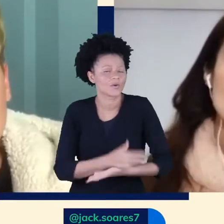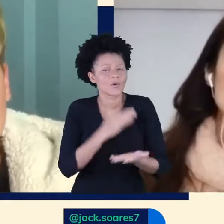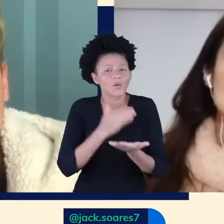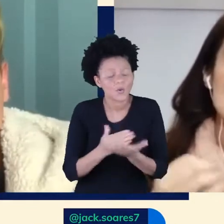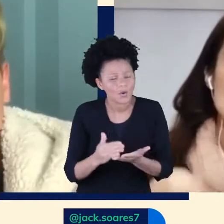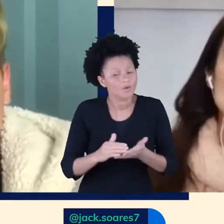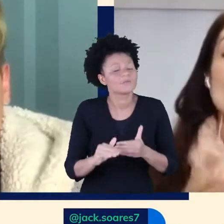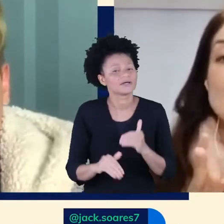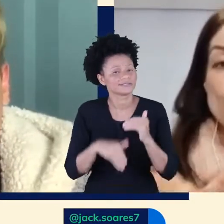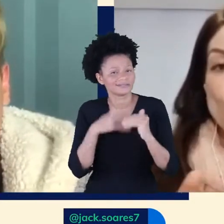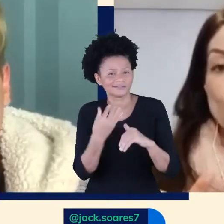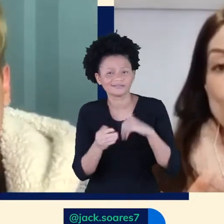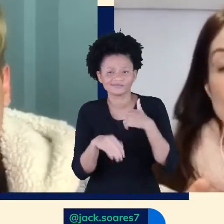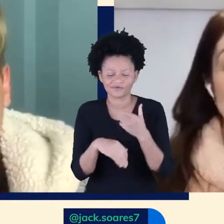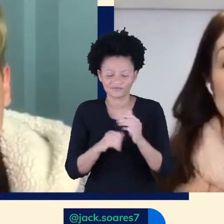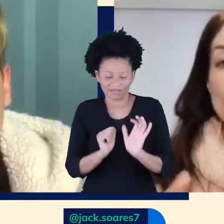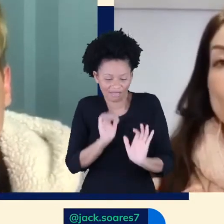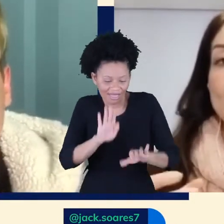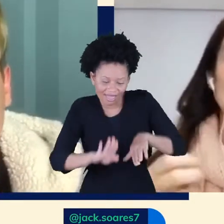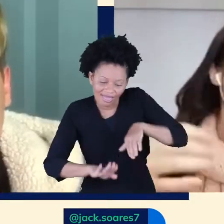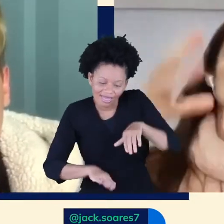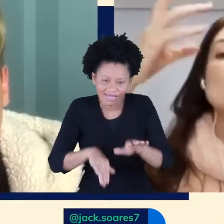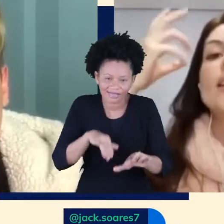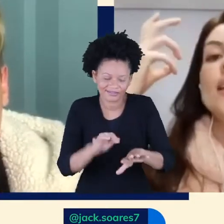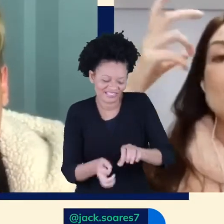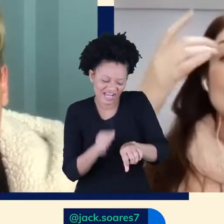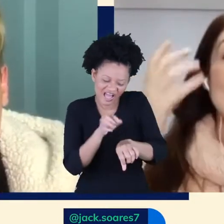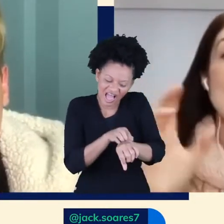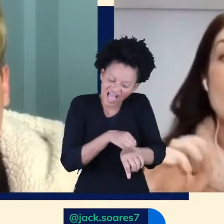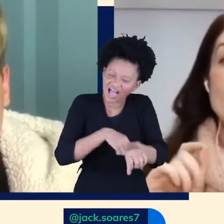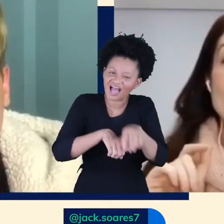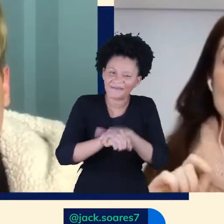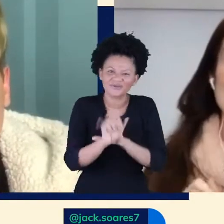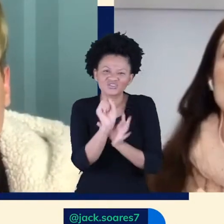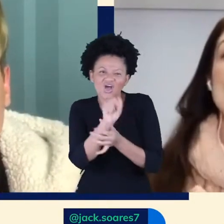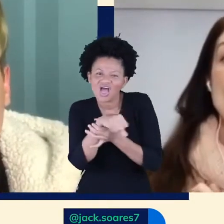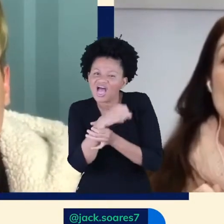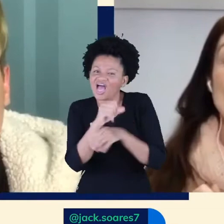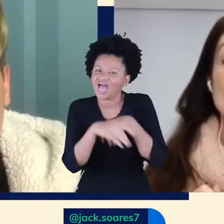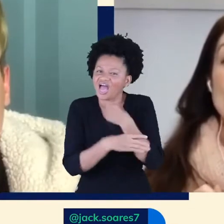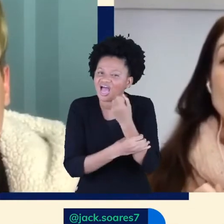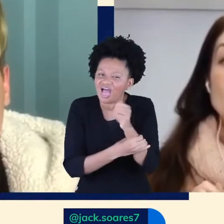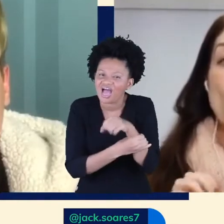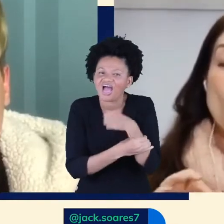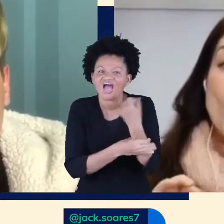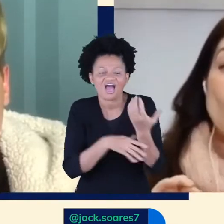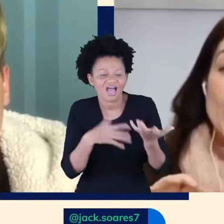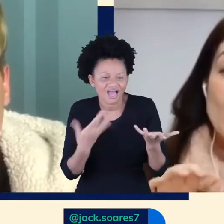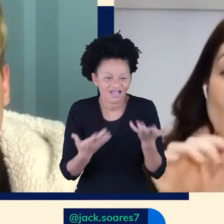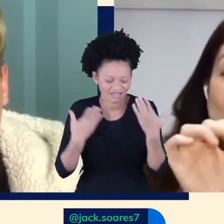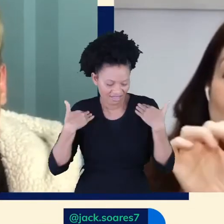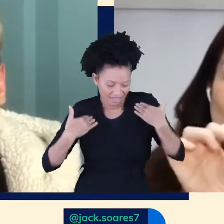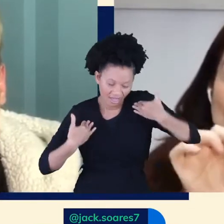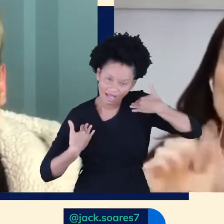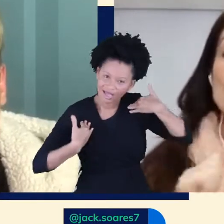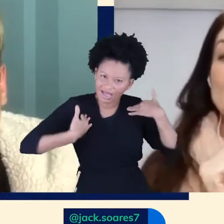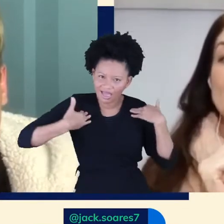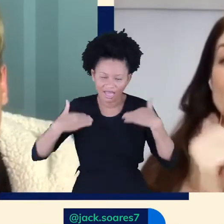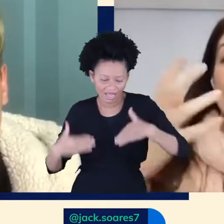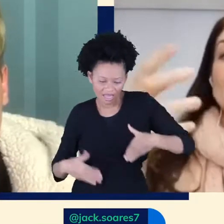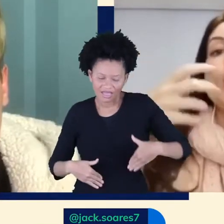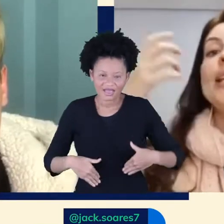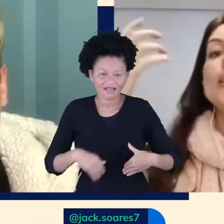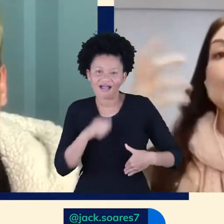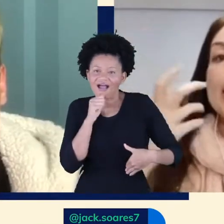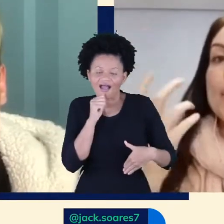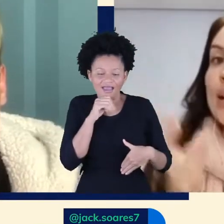começa a desenvolver a parte motora, tanto que quando ele nasce, ele se arranha se tiver com a unha comprida,